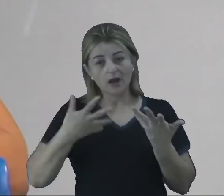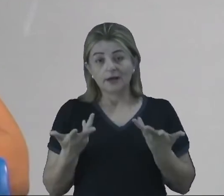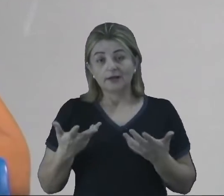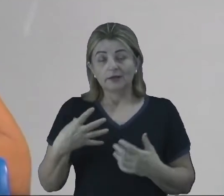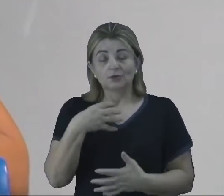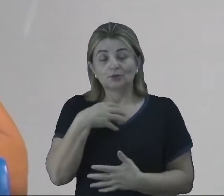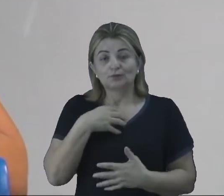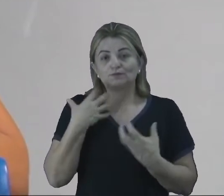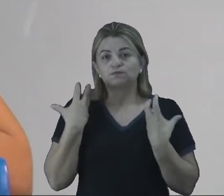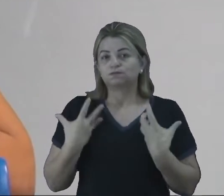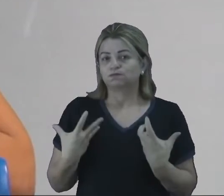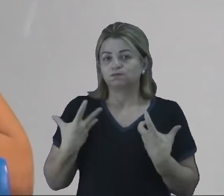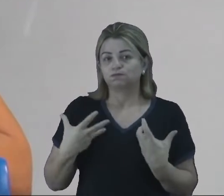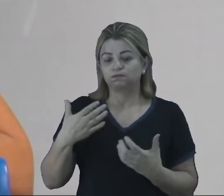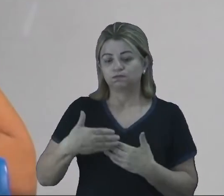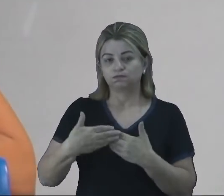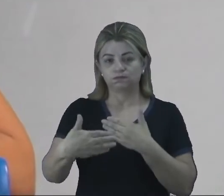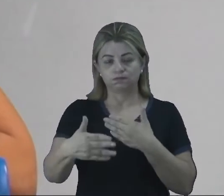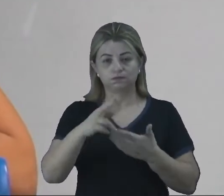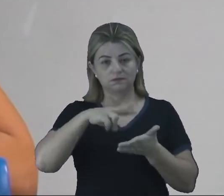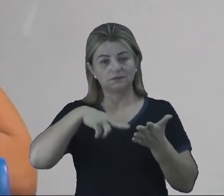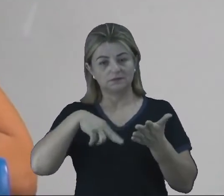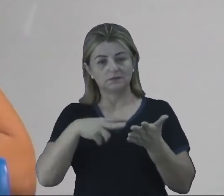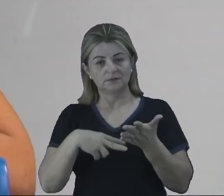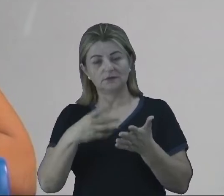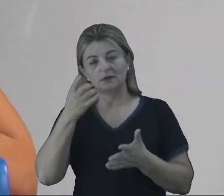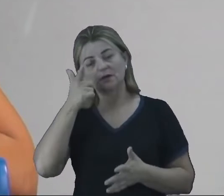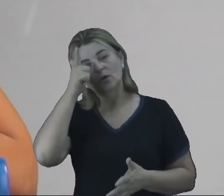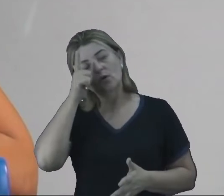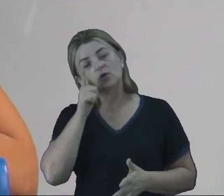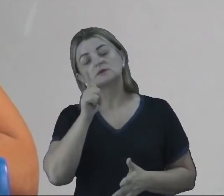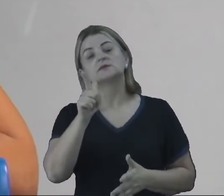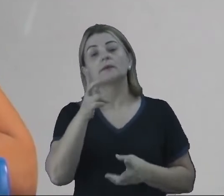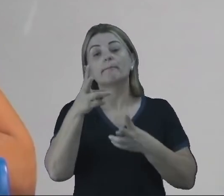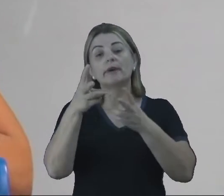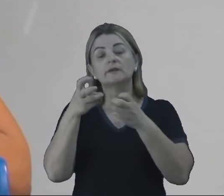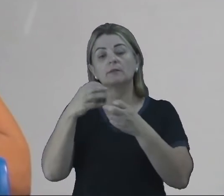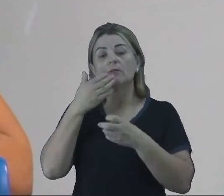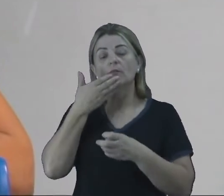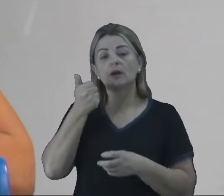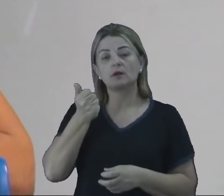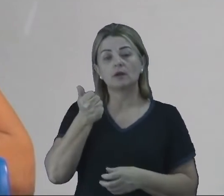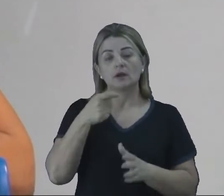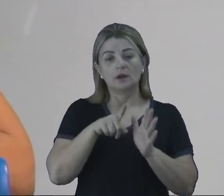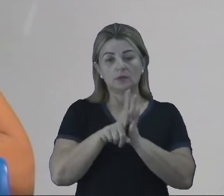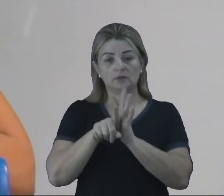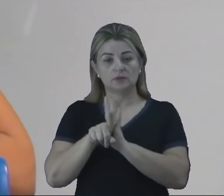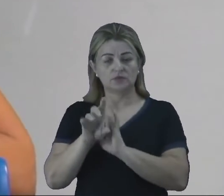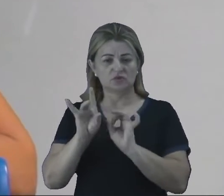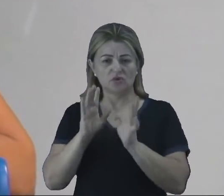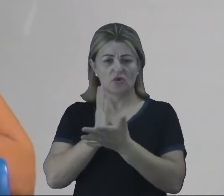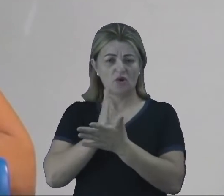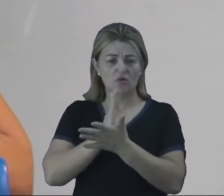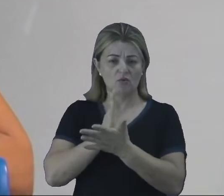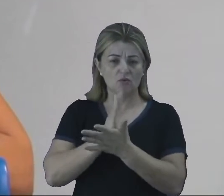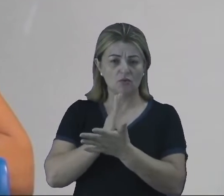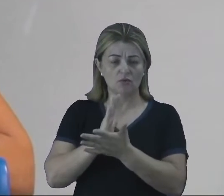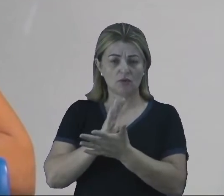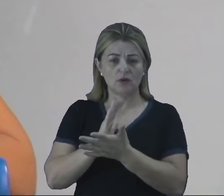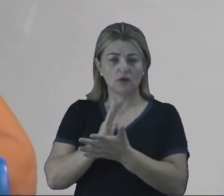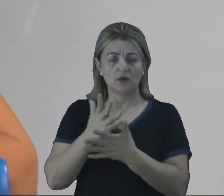questão? Vamos lá. Morte e... Mocidade e morte. Ó, eu quero